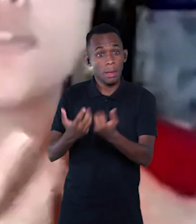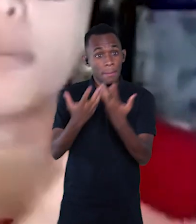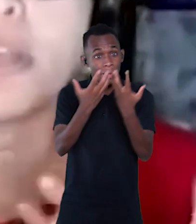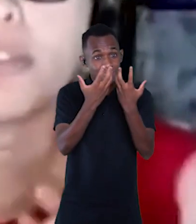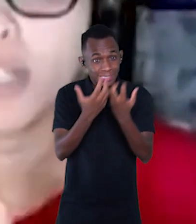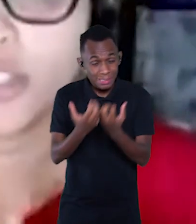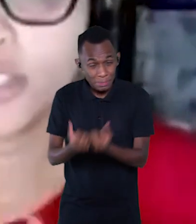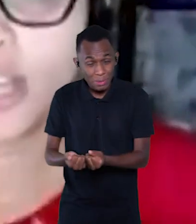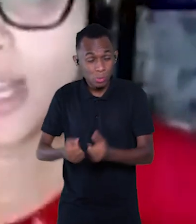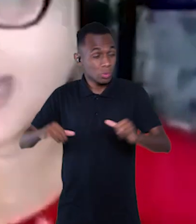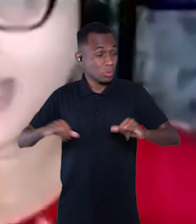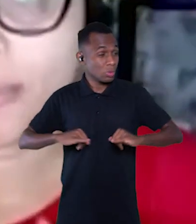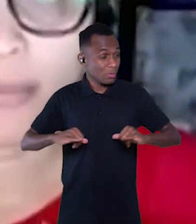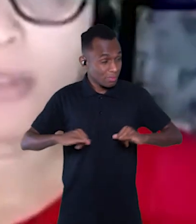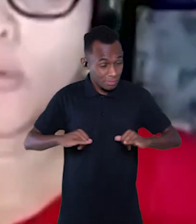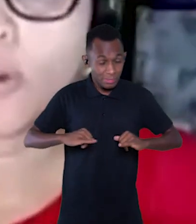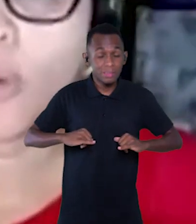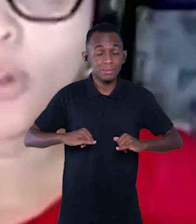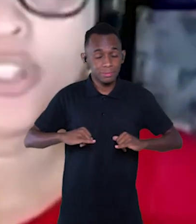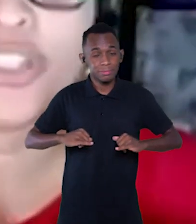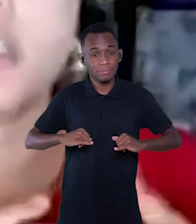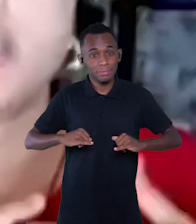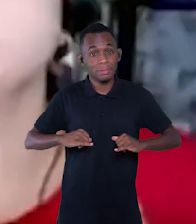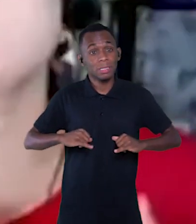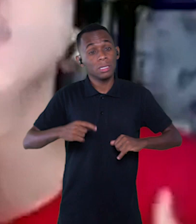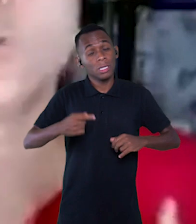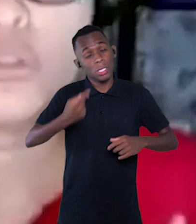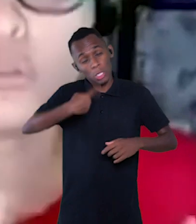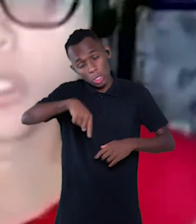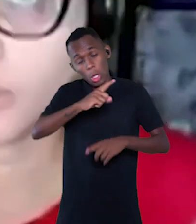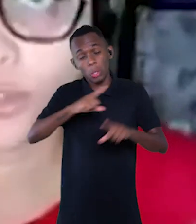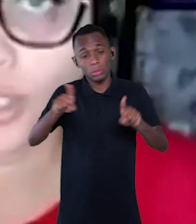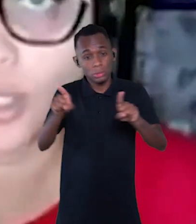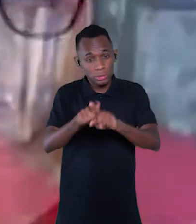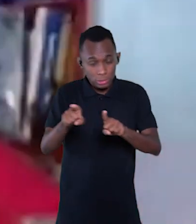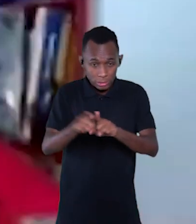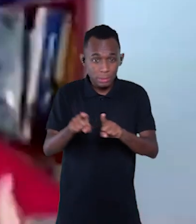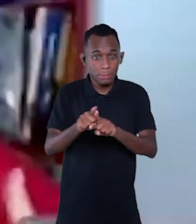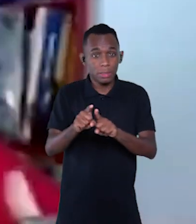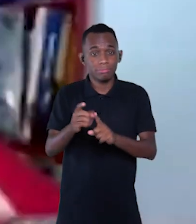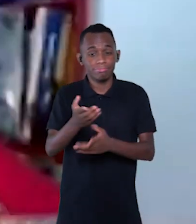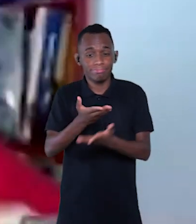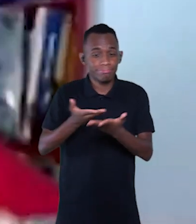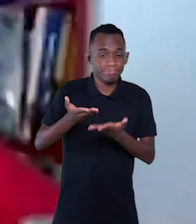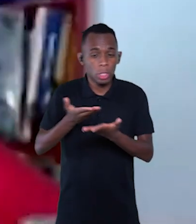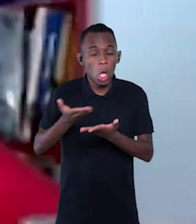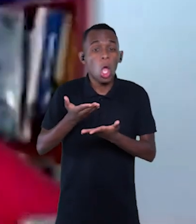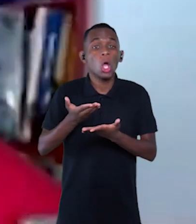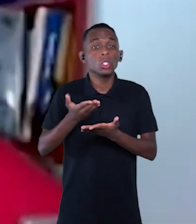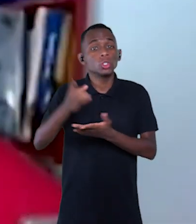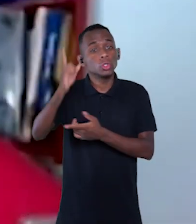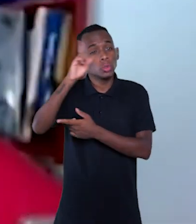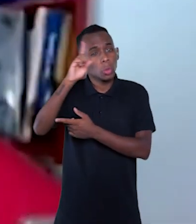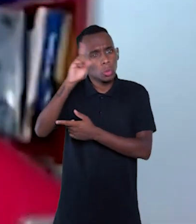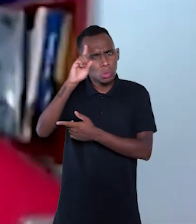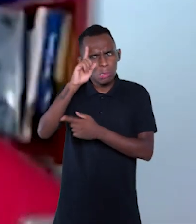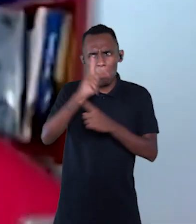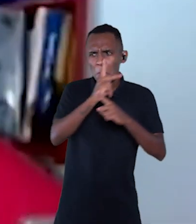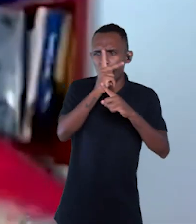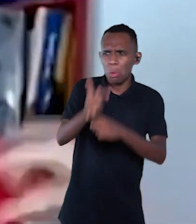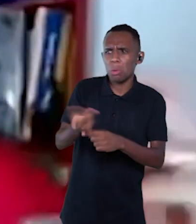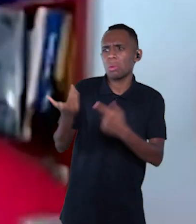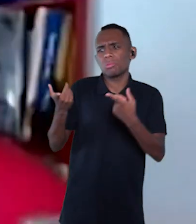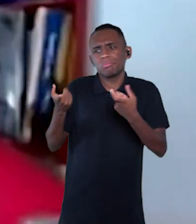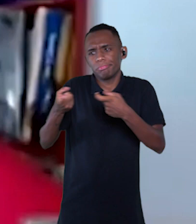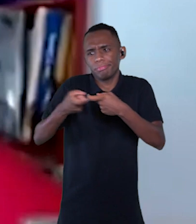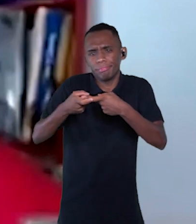carga de sofrimento que a gente recebe e com a qual a gente lida todo o santo dia. As pessoas, elas não procuram um trabalhador da saúde,